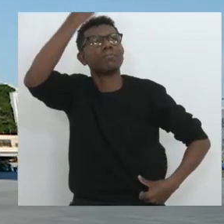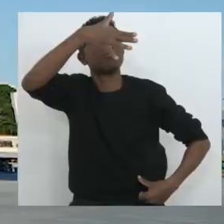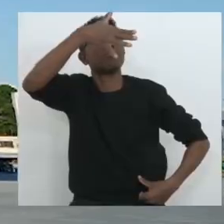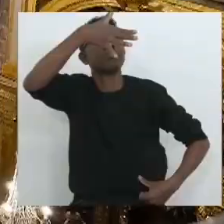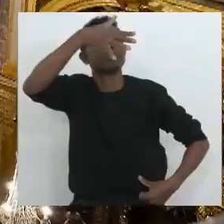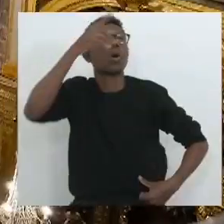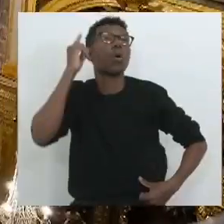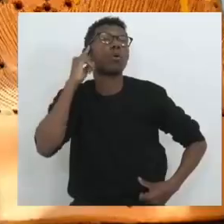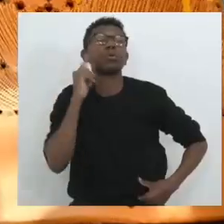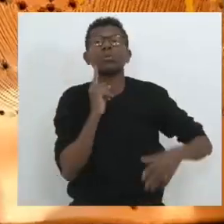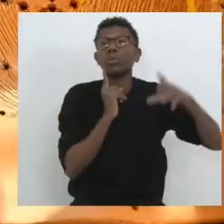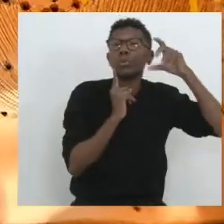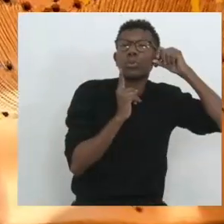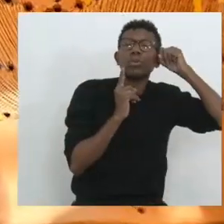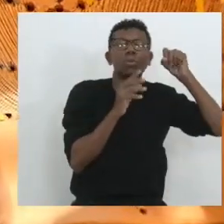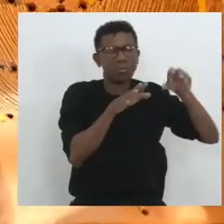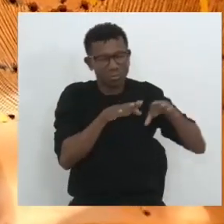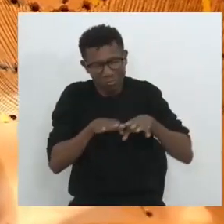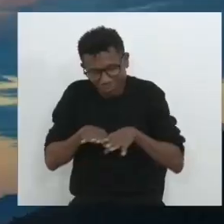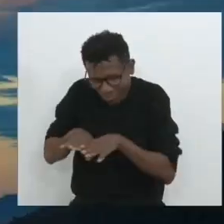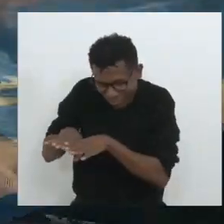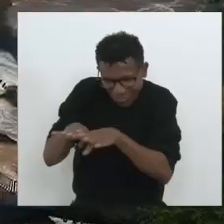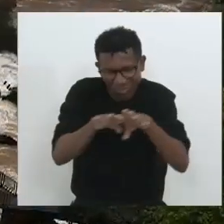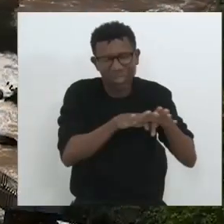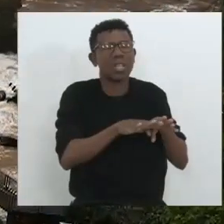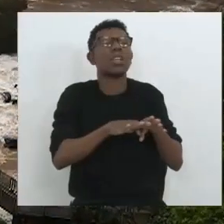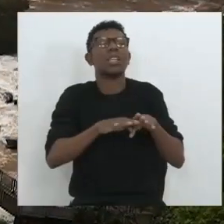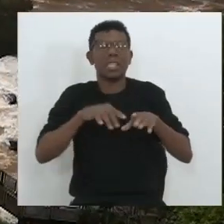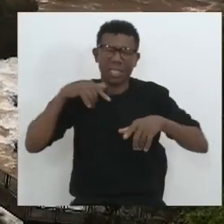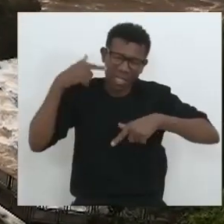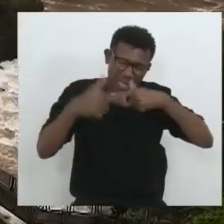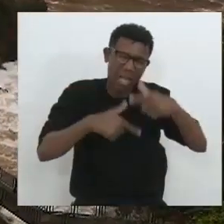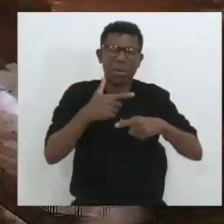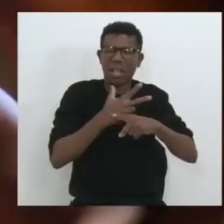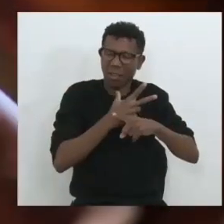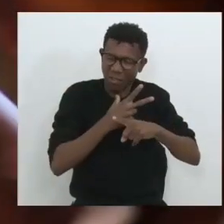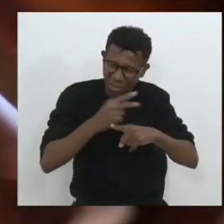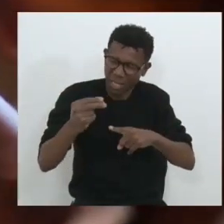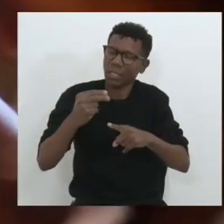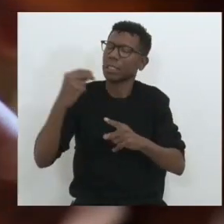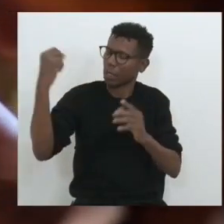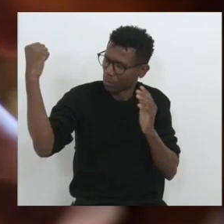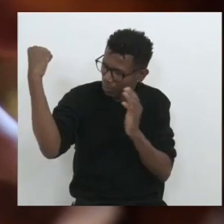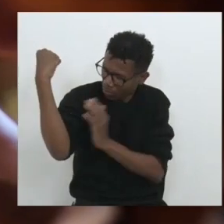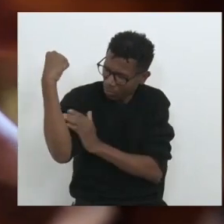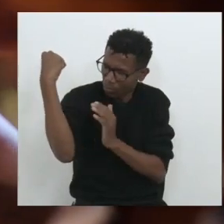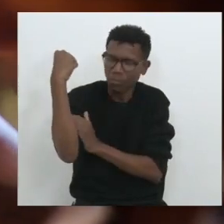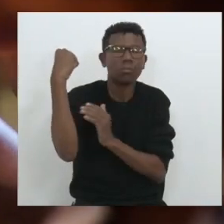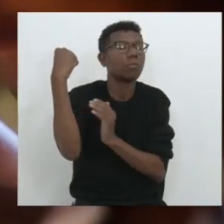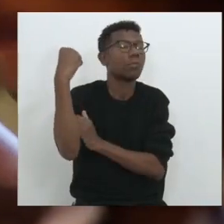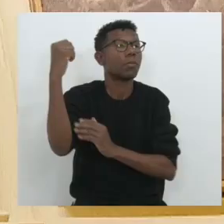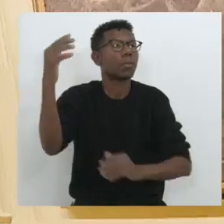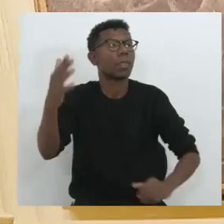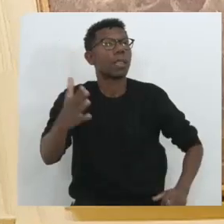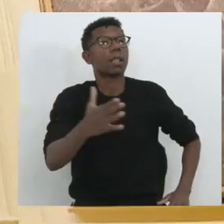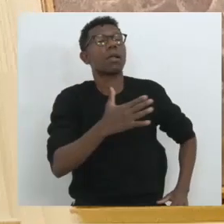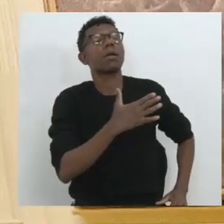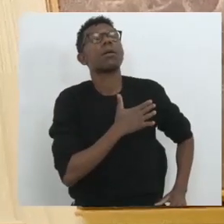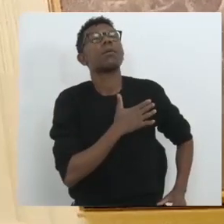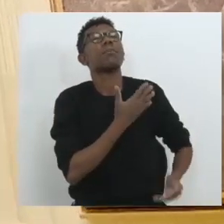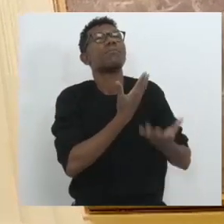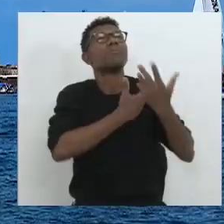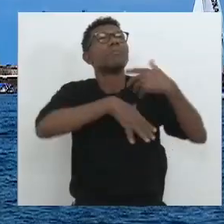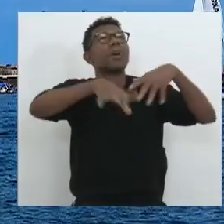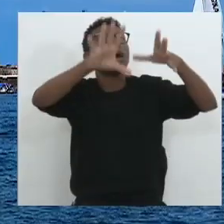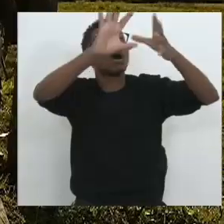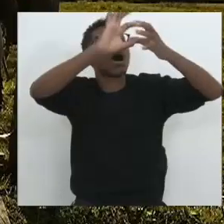p dessa igualdade conseguimos conquistar com braço forte em teu